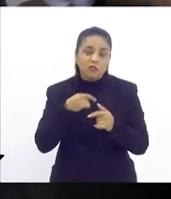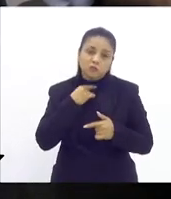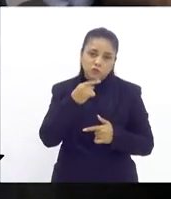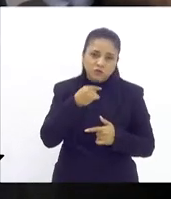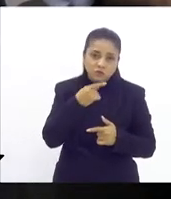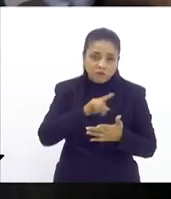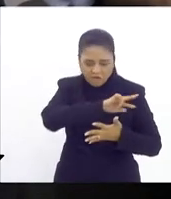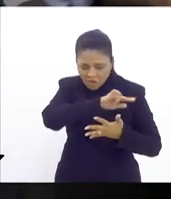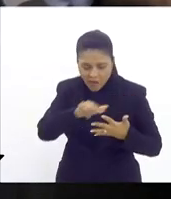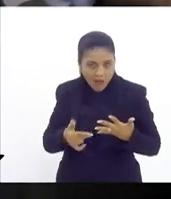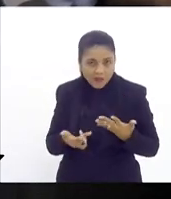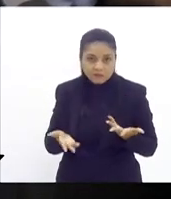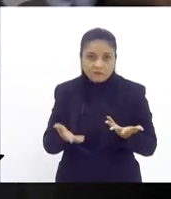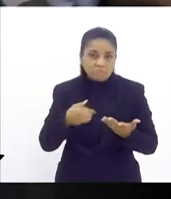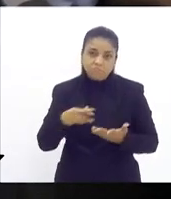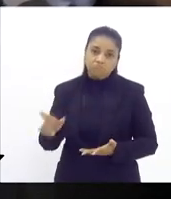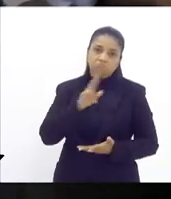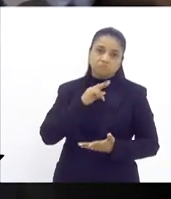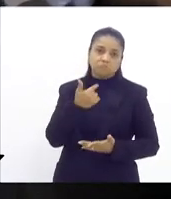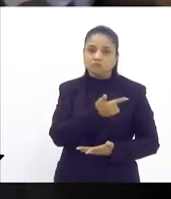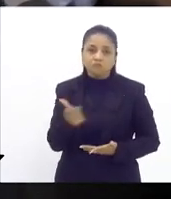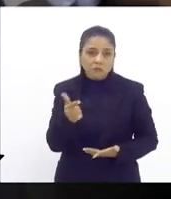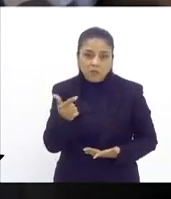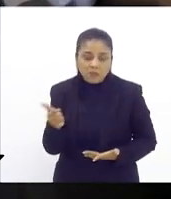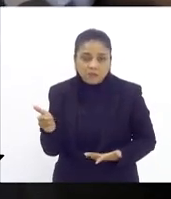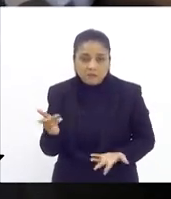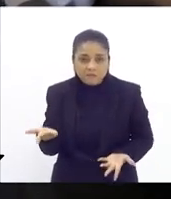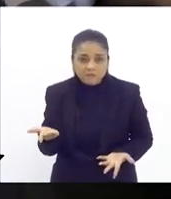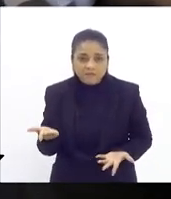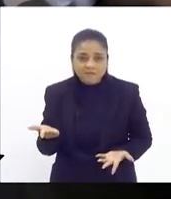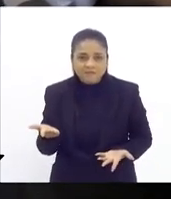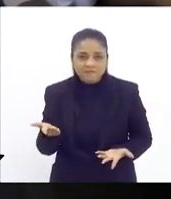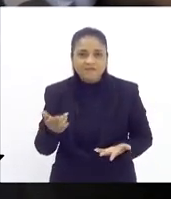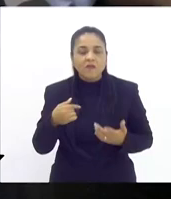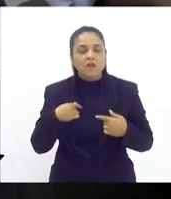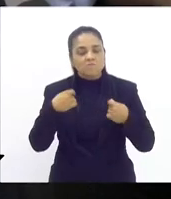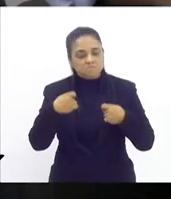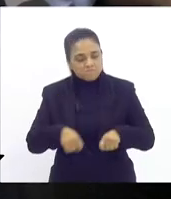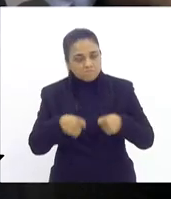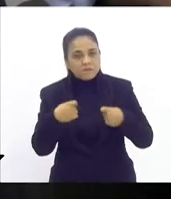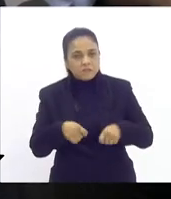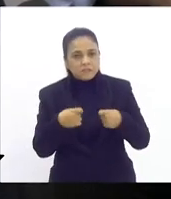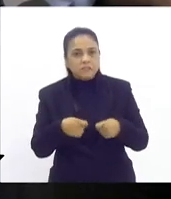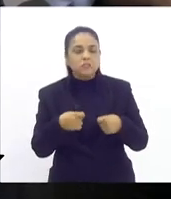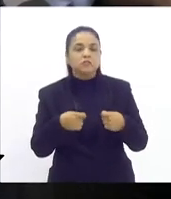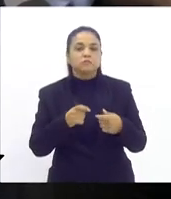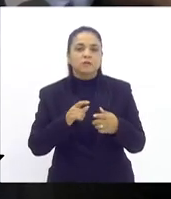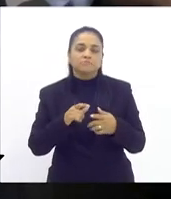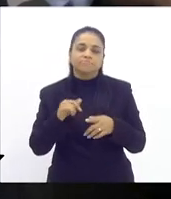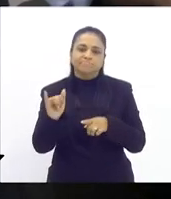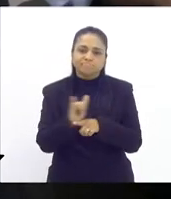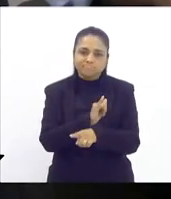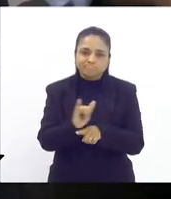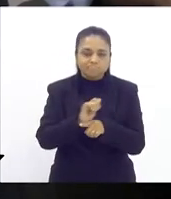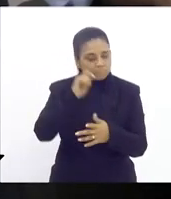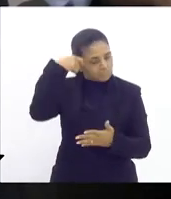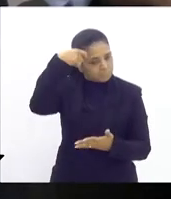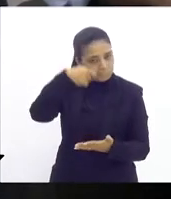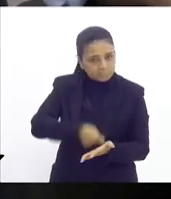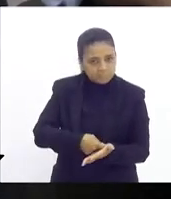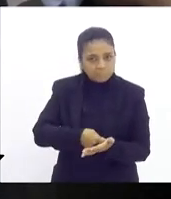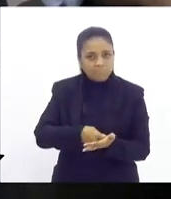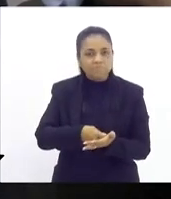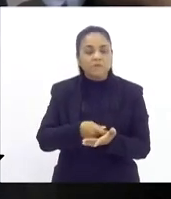e vou ficar sem resposta eu acho que é preciso realmente uma uma medida enérgica porque